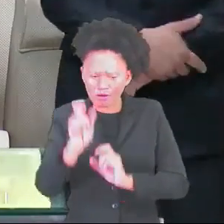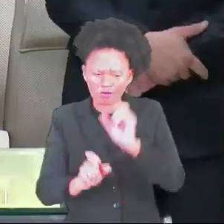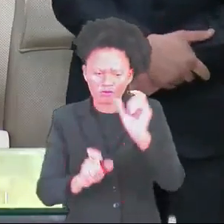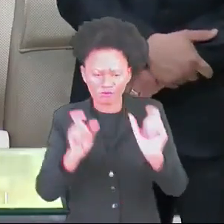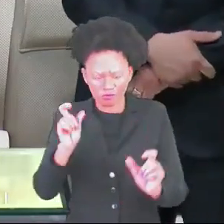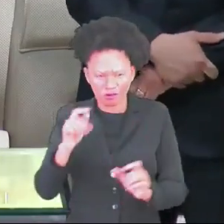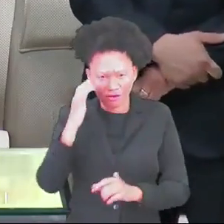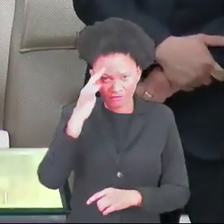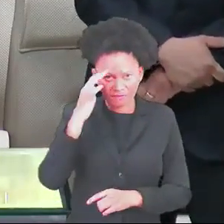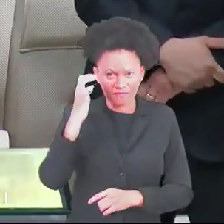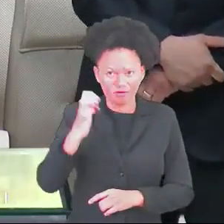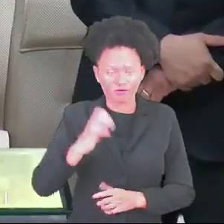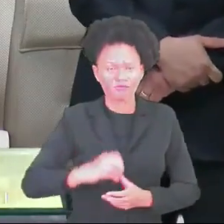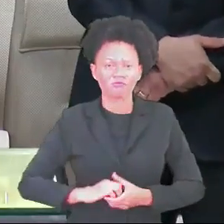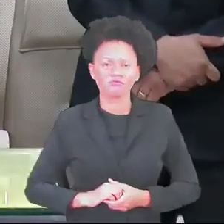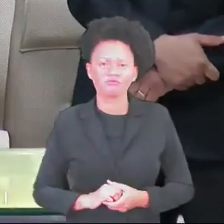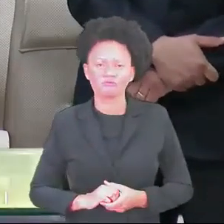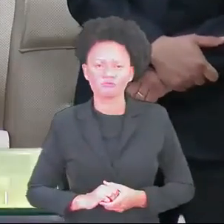a fé,